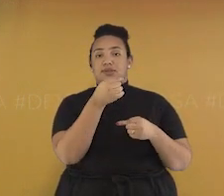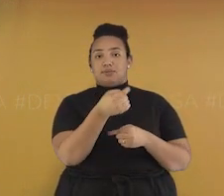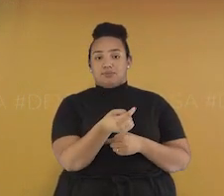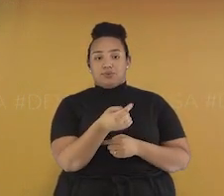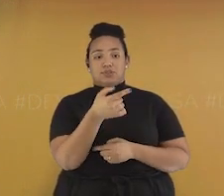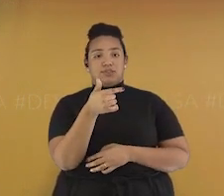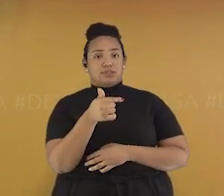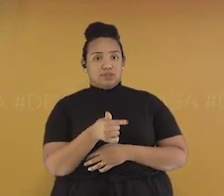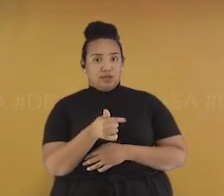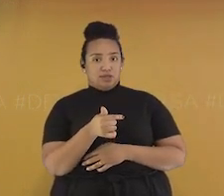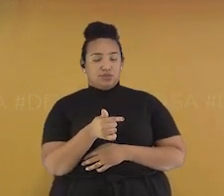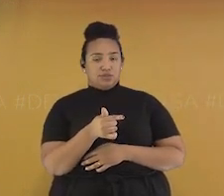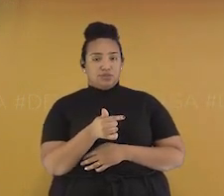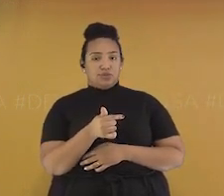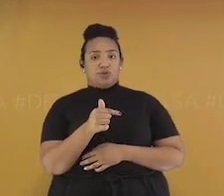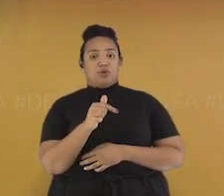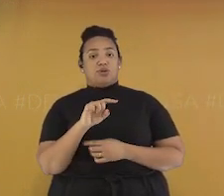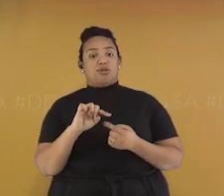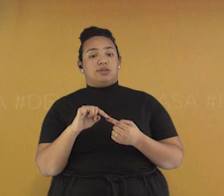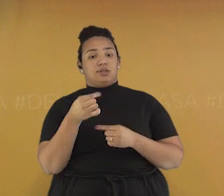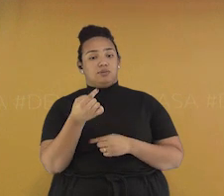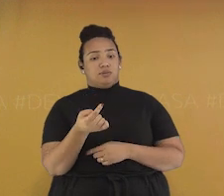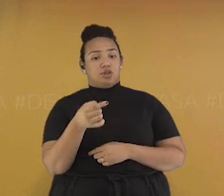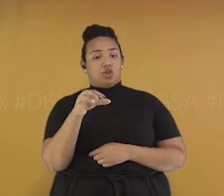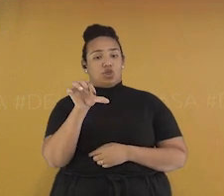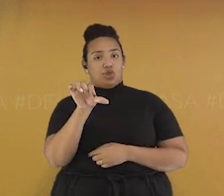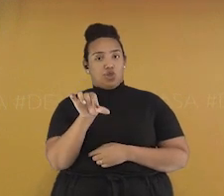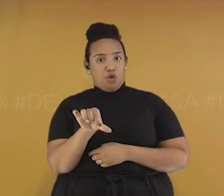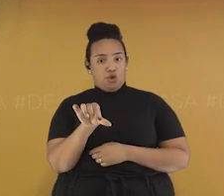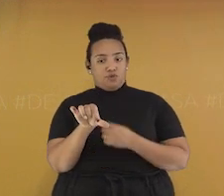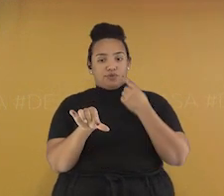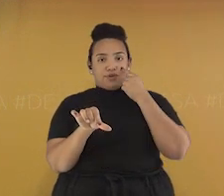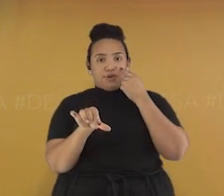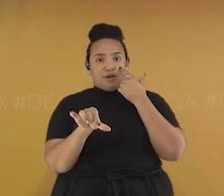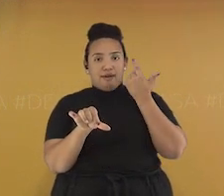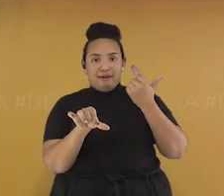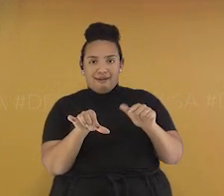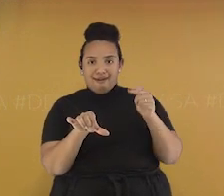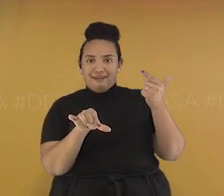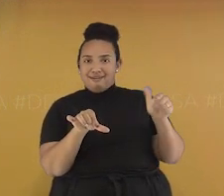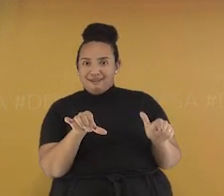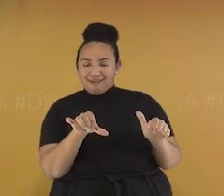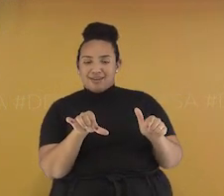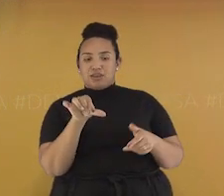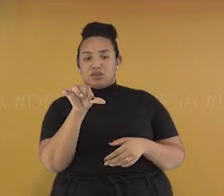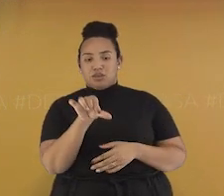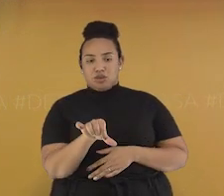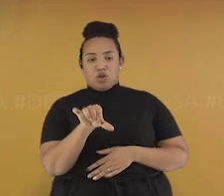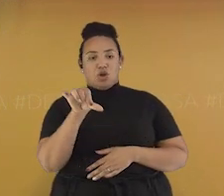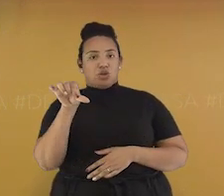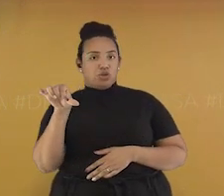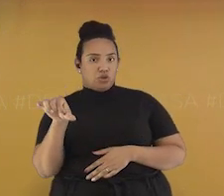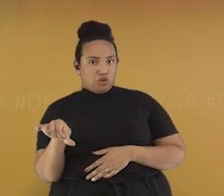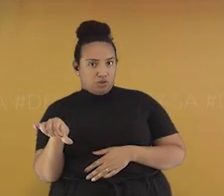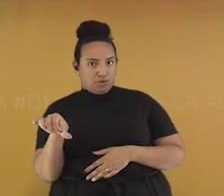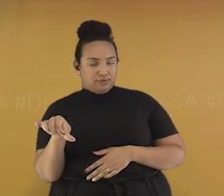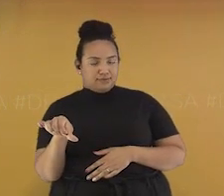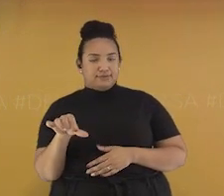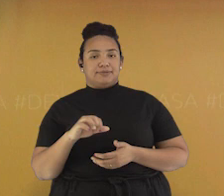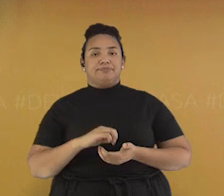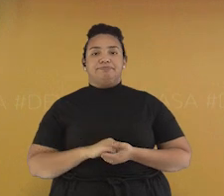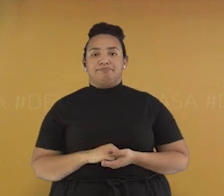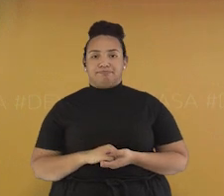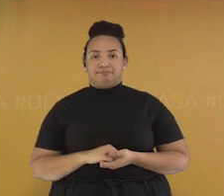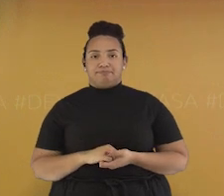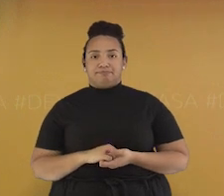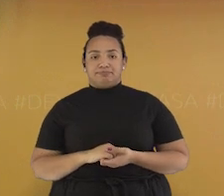em seguida a nota 7, o 9, como temos 2 alunos que tirou 9, temos que colocá-lo